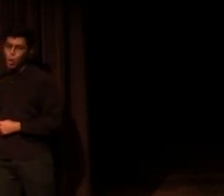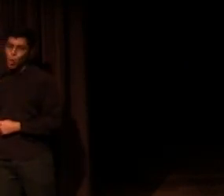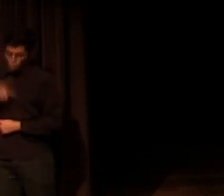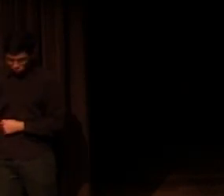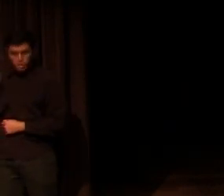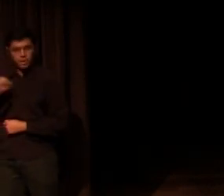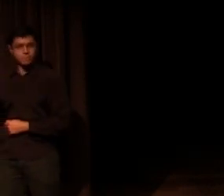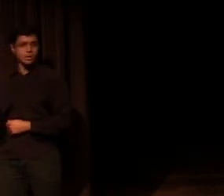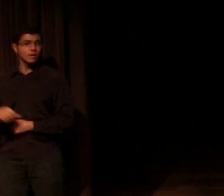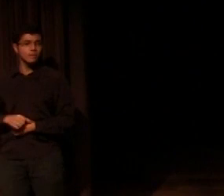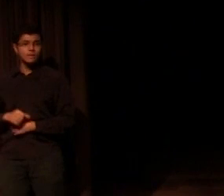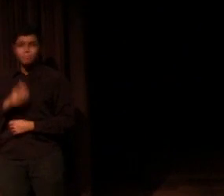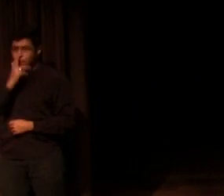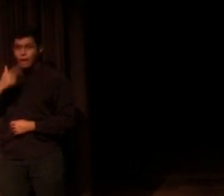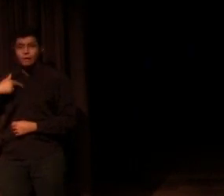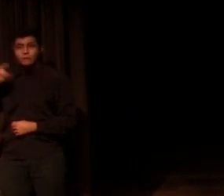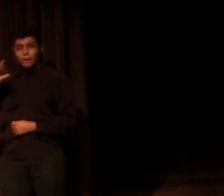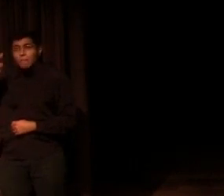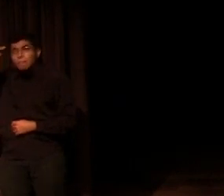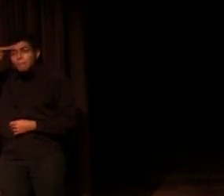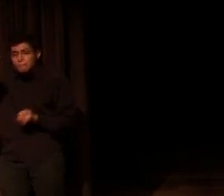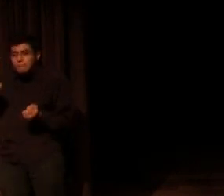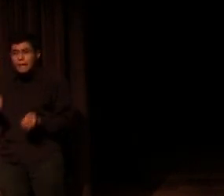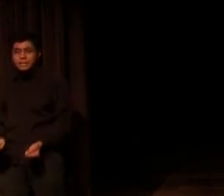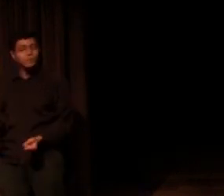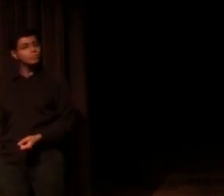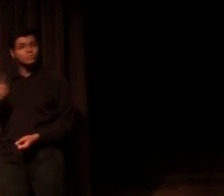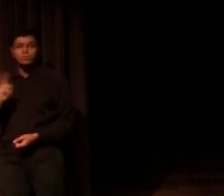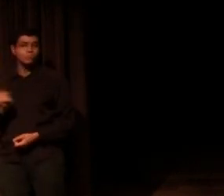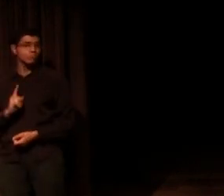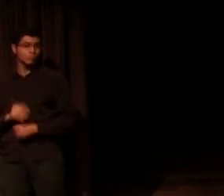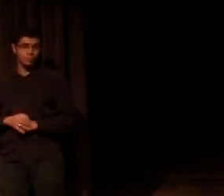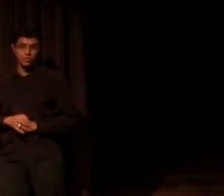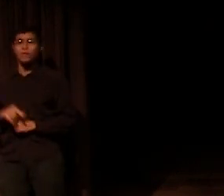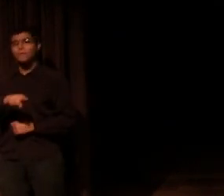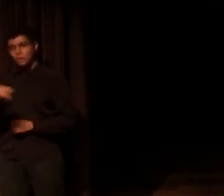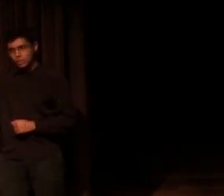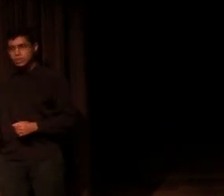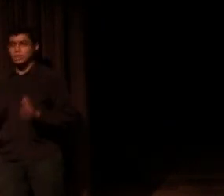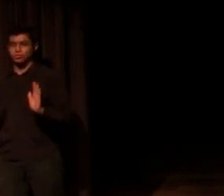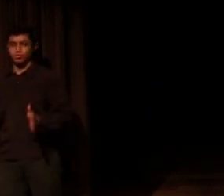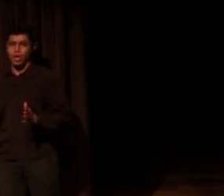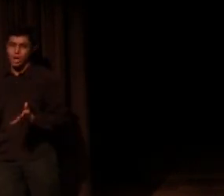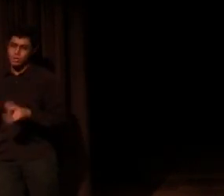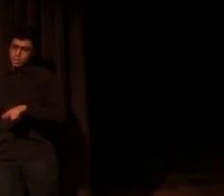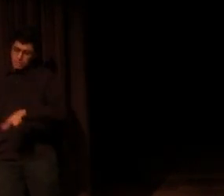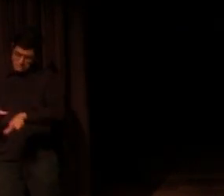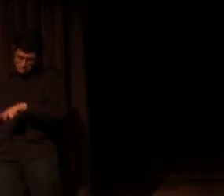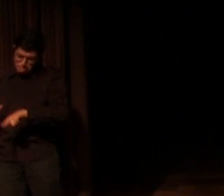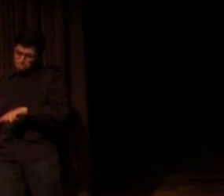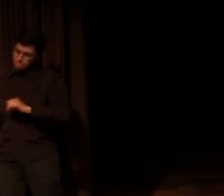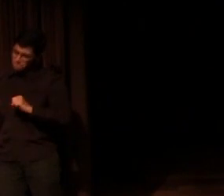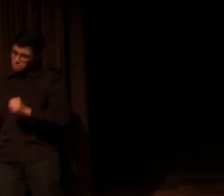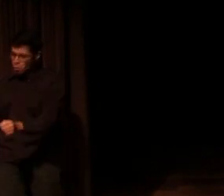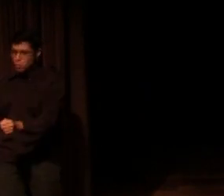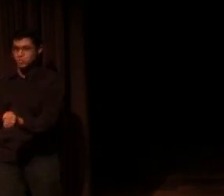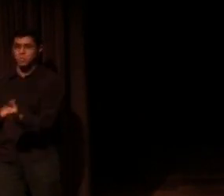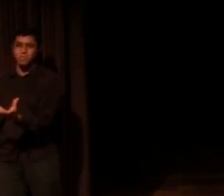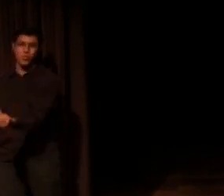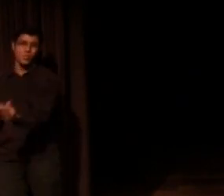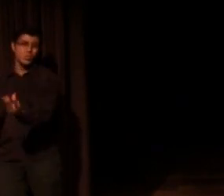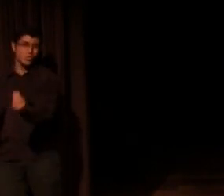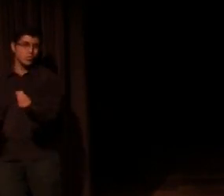nada que não avançou em nada e não é verdade na verdade vocês fizeram muito muito vocês fizeram muito esta